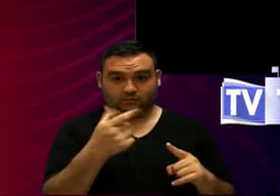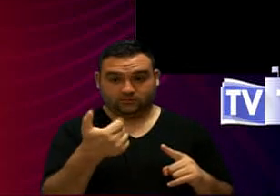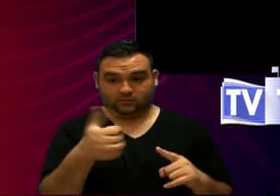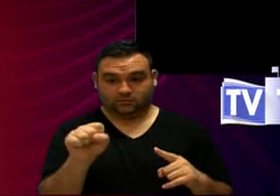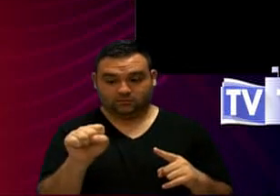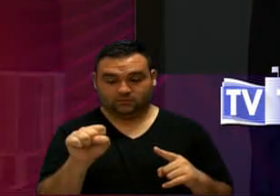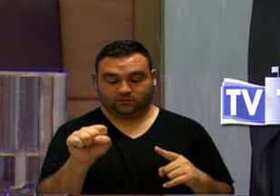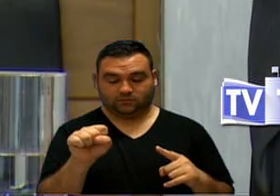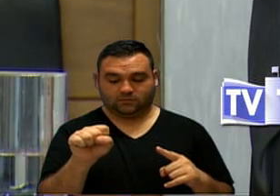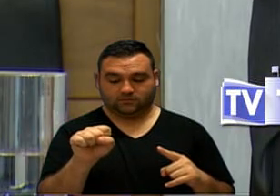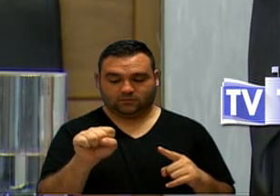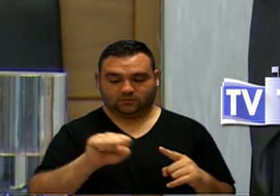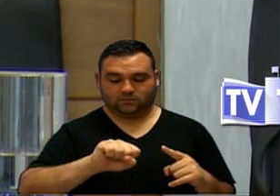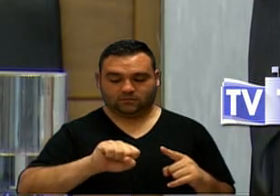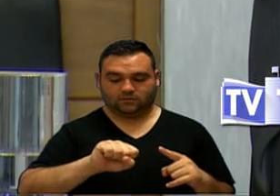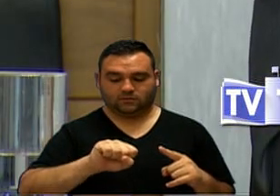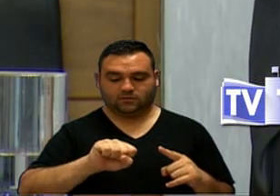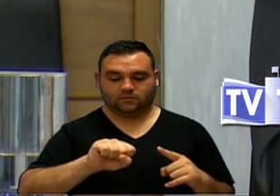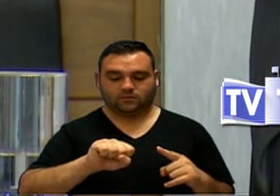40/2018.